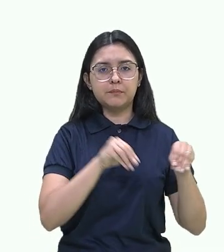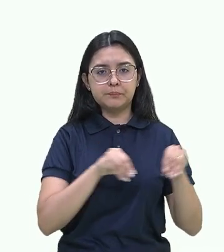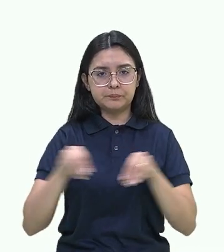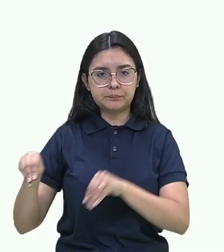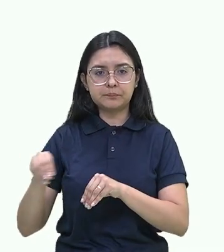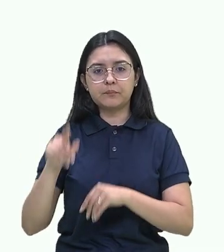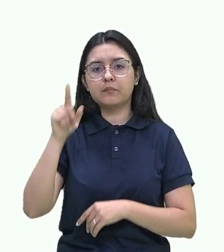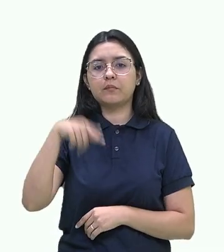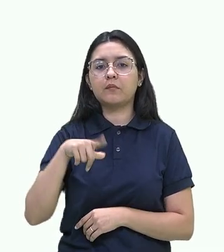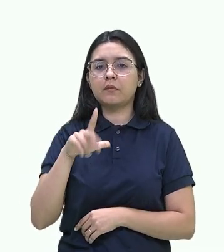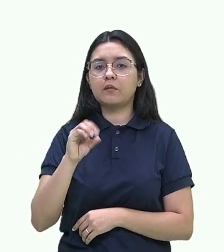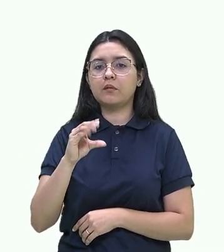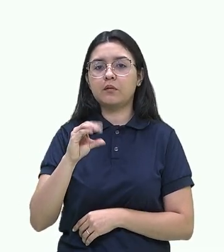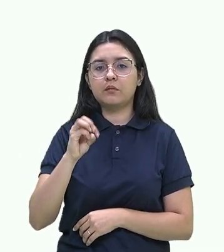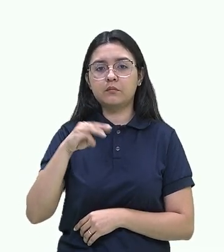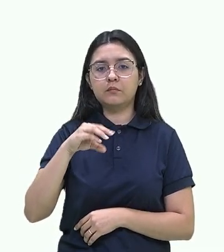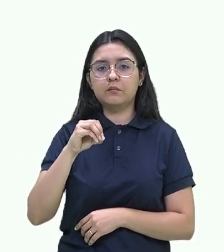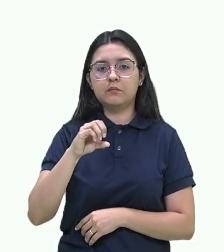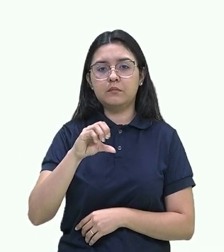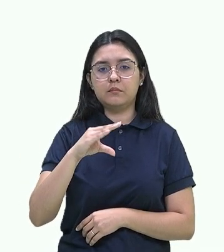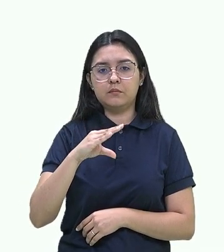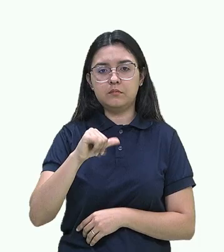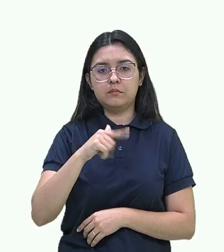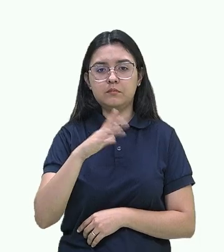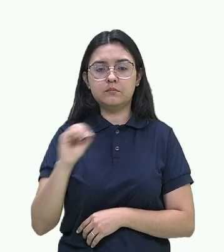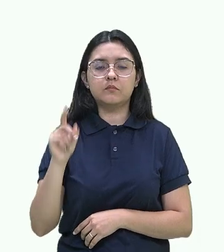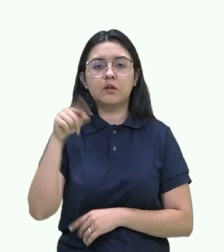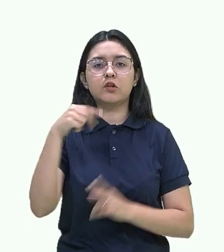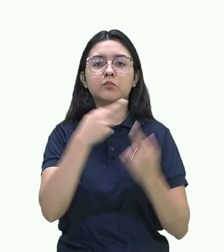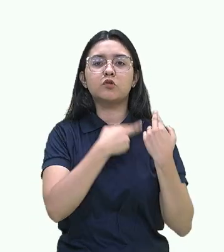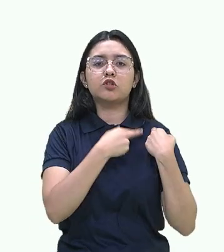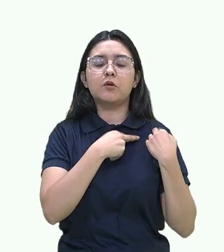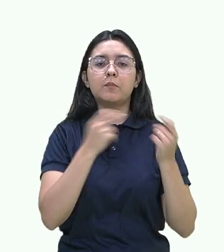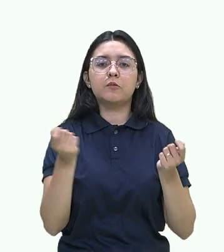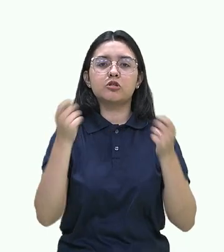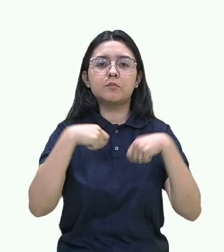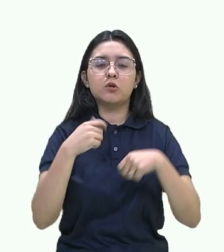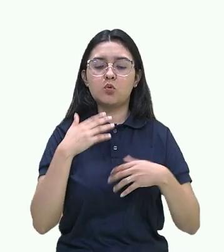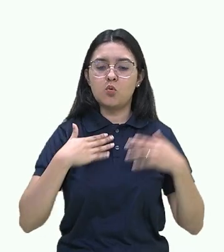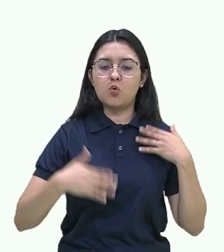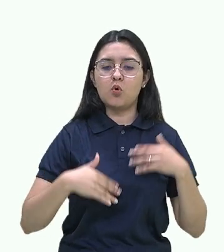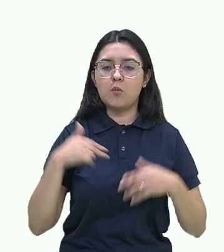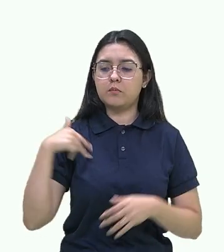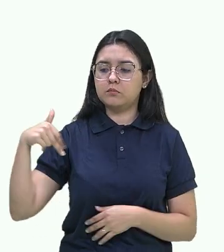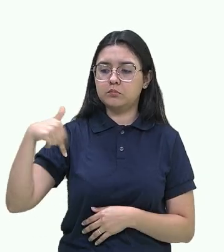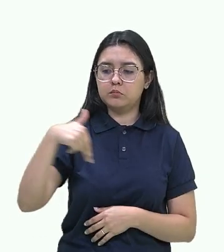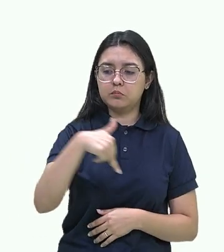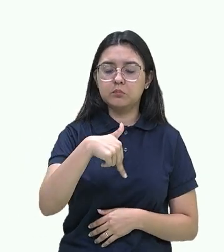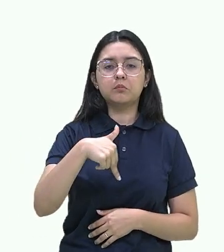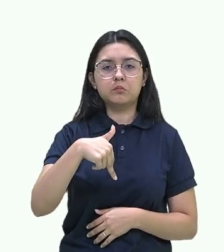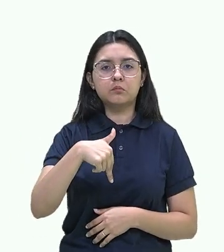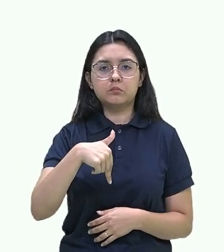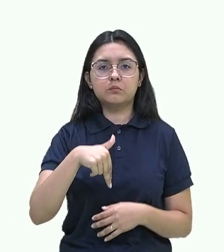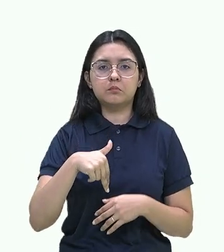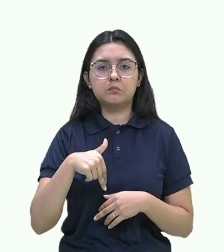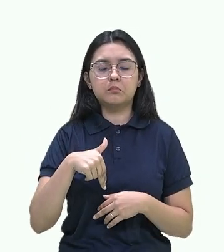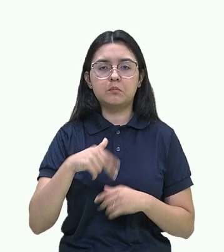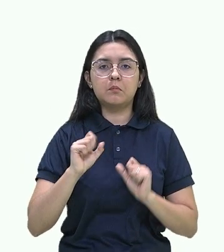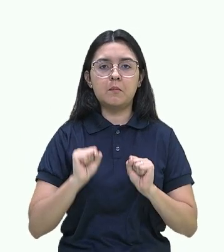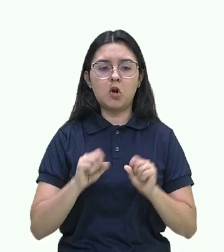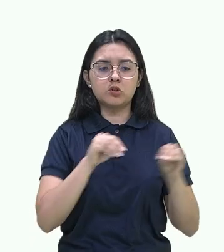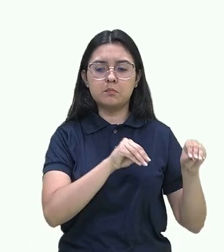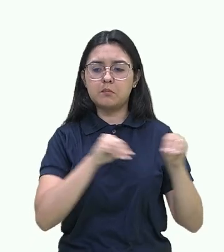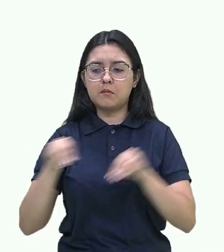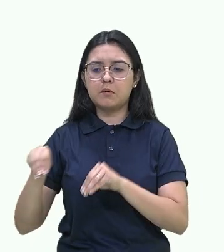locomoção, ela é responsável por permitir que o corpo se mova, com que esse corpo